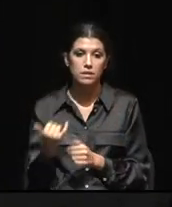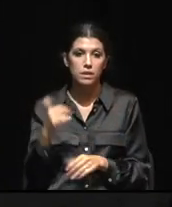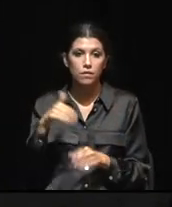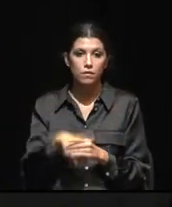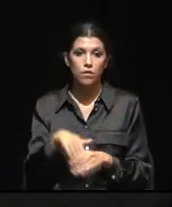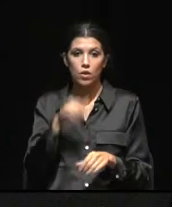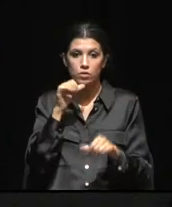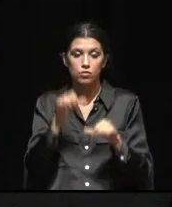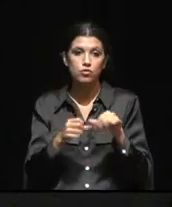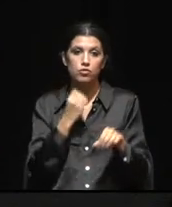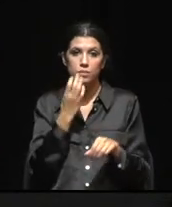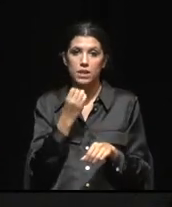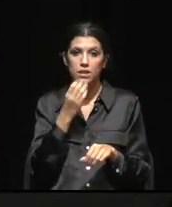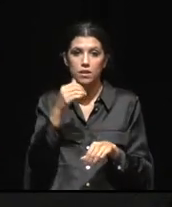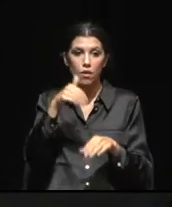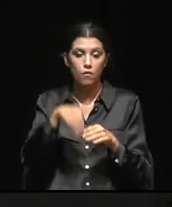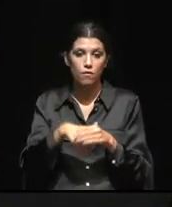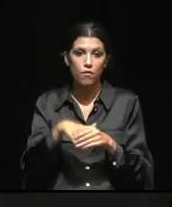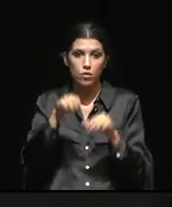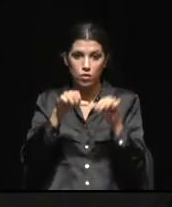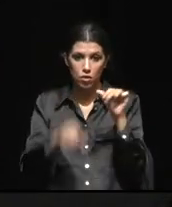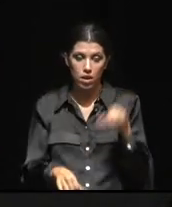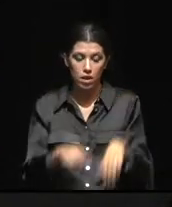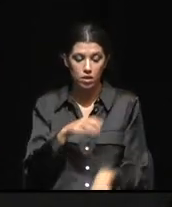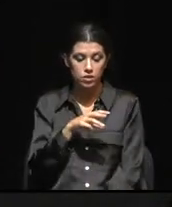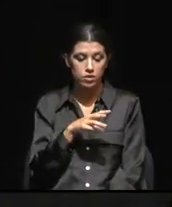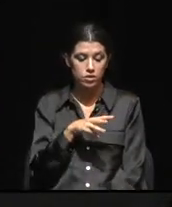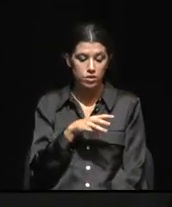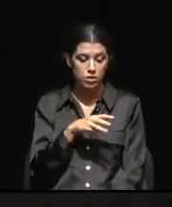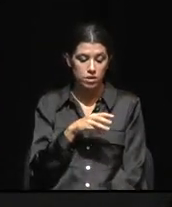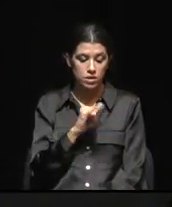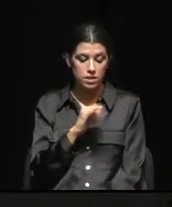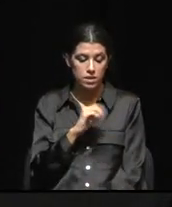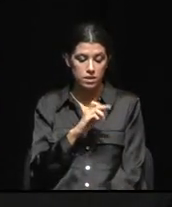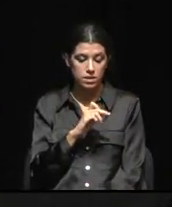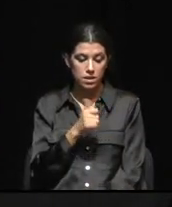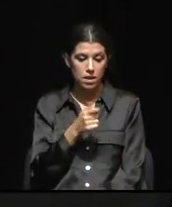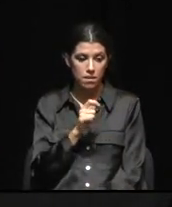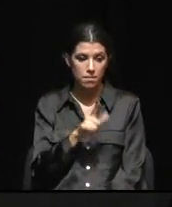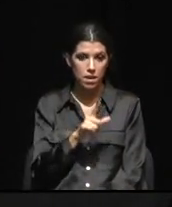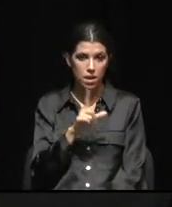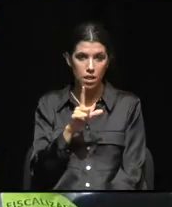votos orais às declarações de voto primeira deputada Isabel menes Lopes depois a deputada Nat